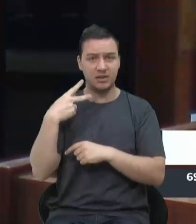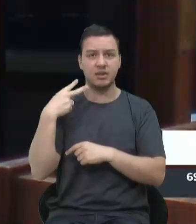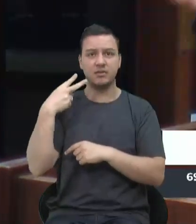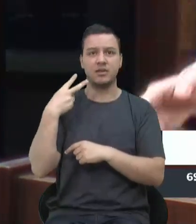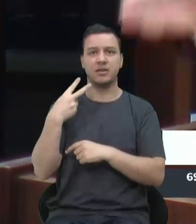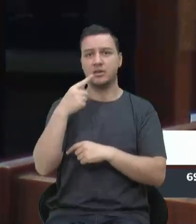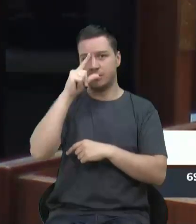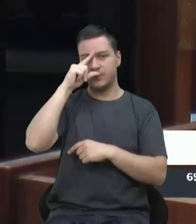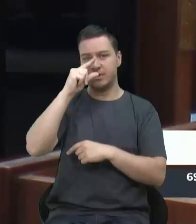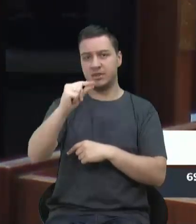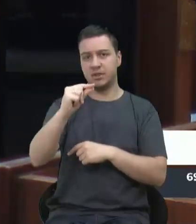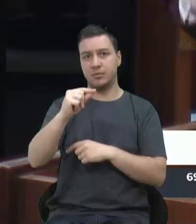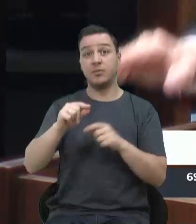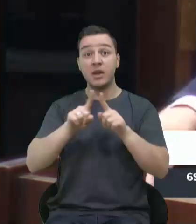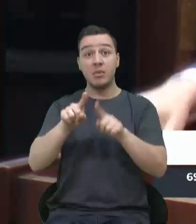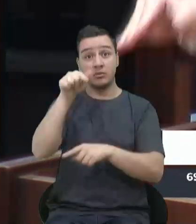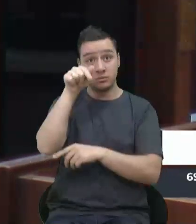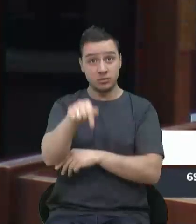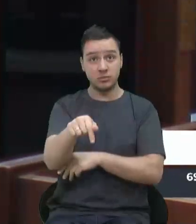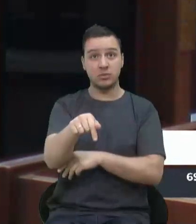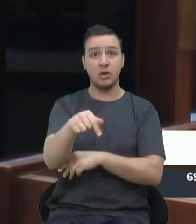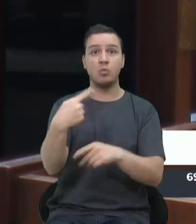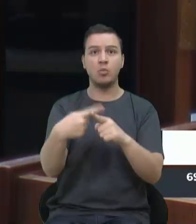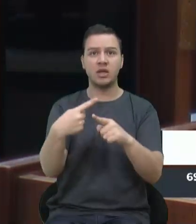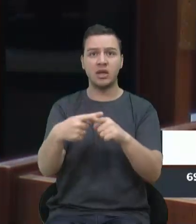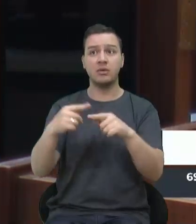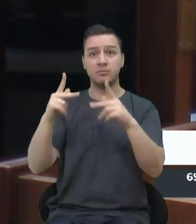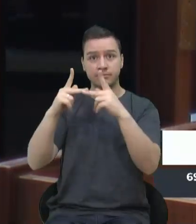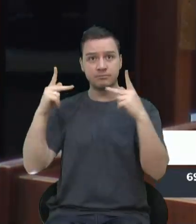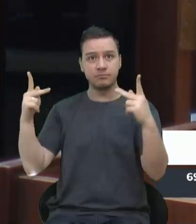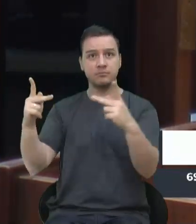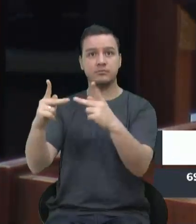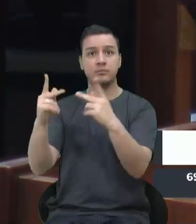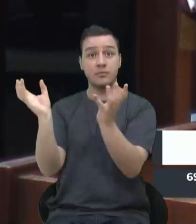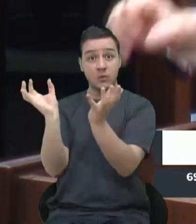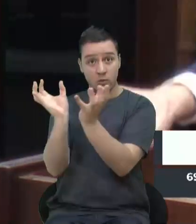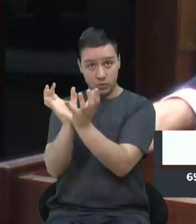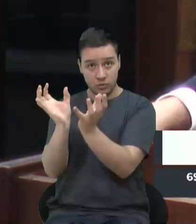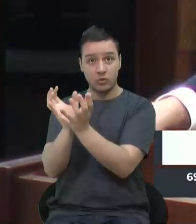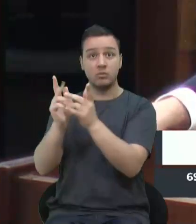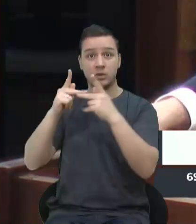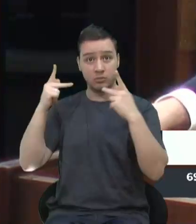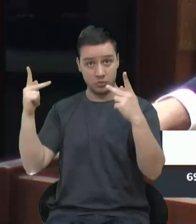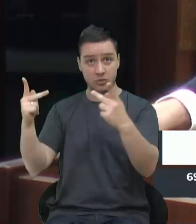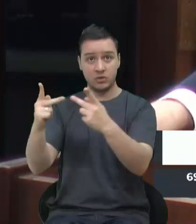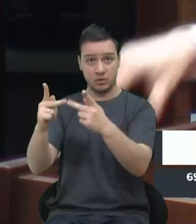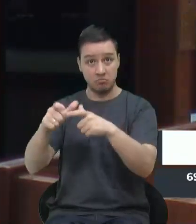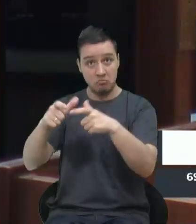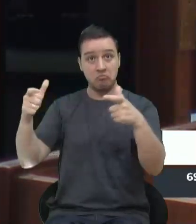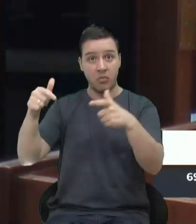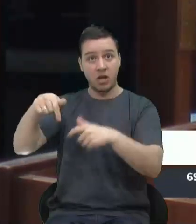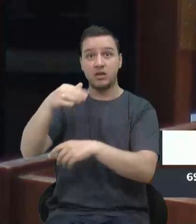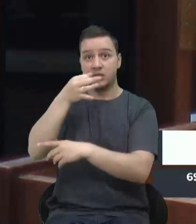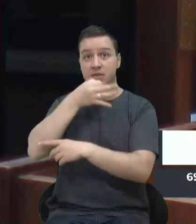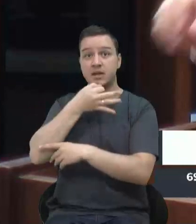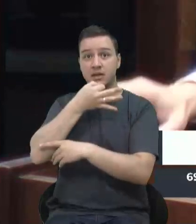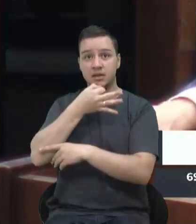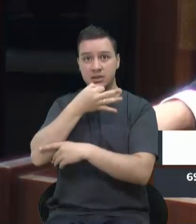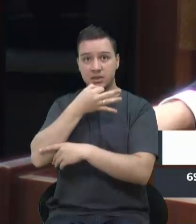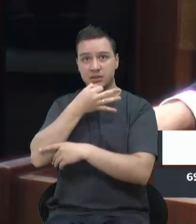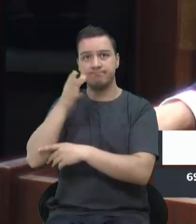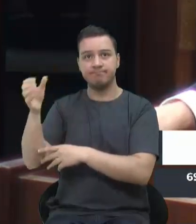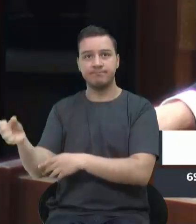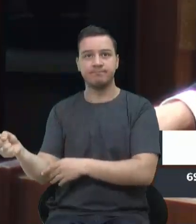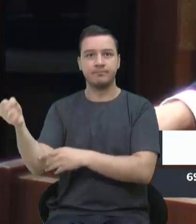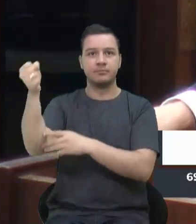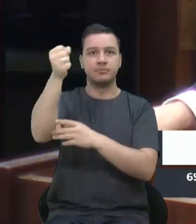mas ainda assim Vossa Excelência está aí porque uma população, uma parcela significativa da população caxiense convocou o senhor para